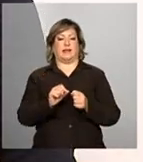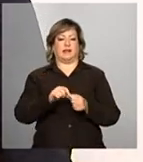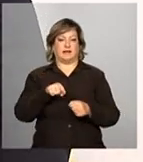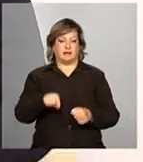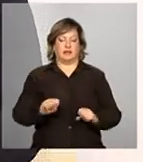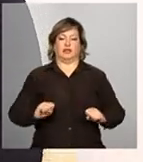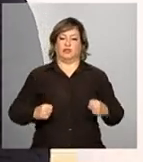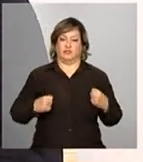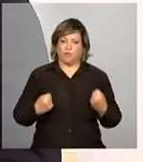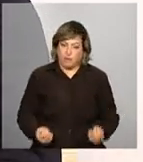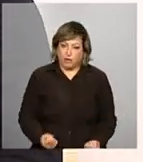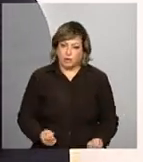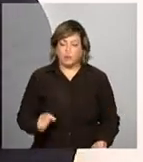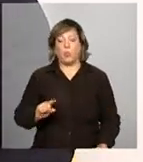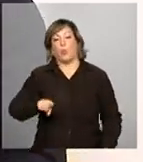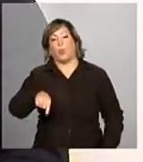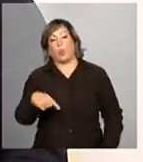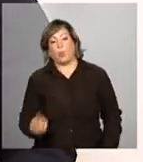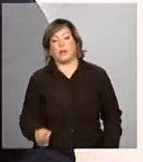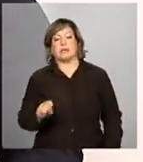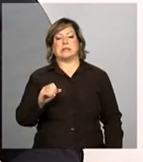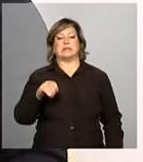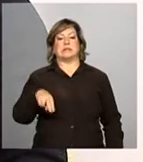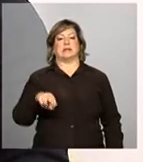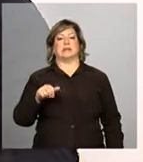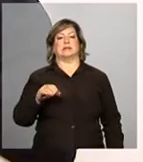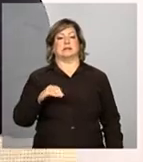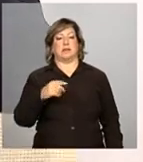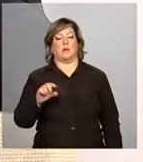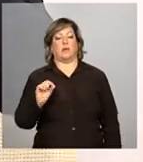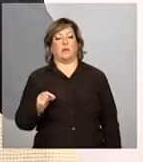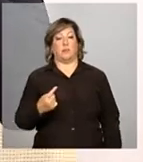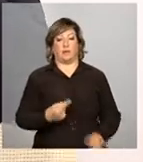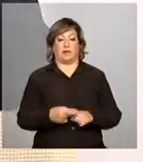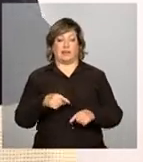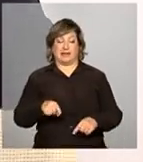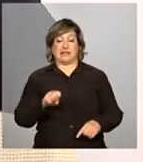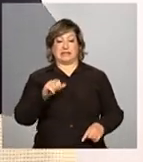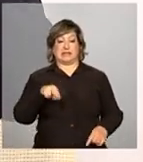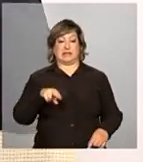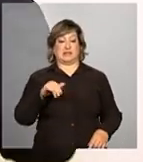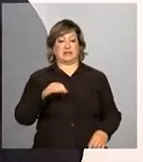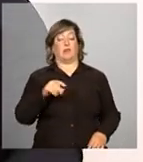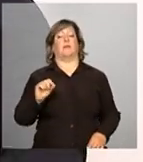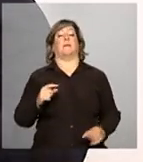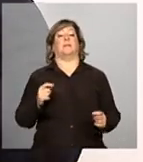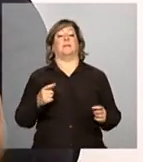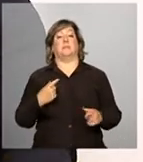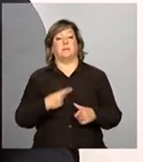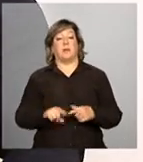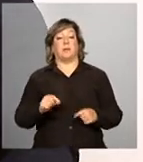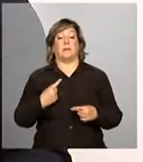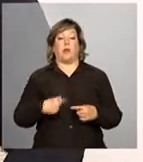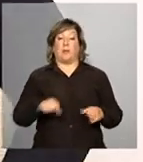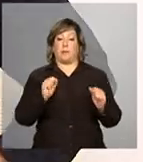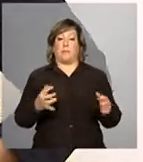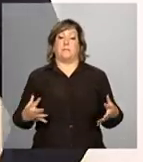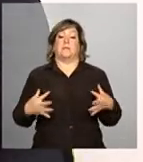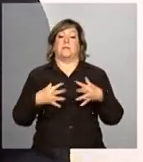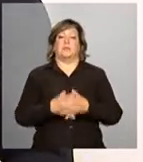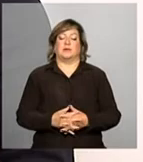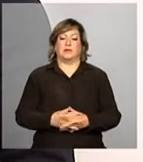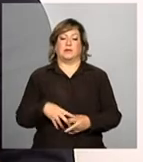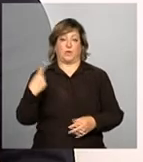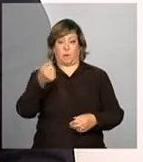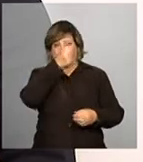seu esforço do que com Sansão a sanção é sempre um problema porque a gente pode prejudicar muito os municípios que têm